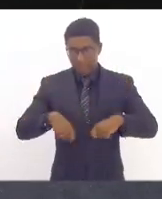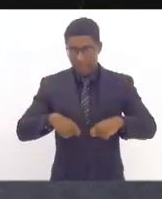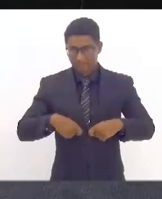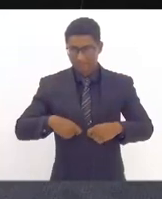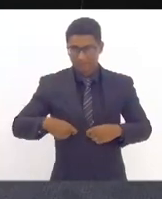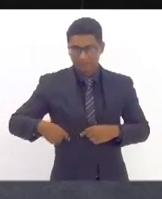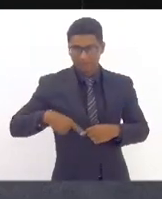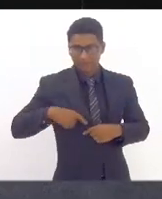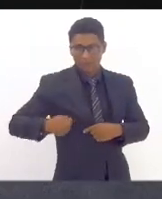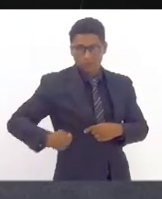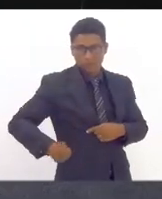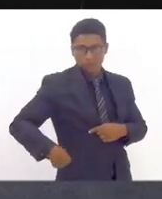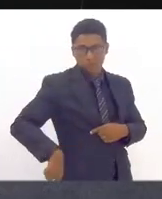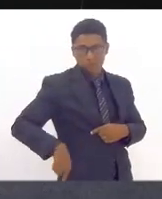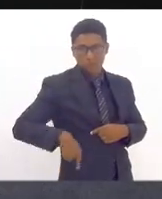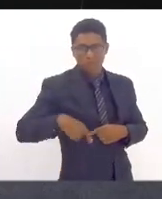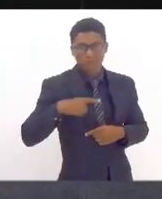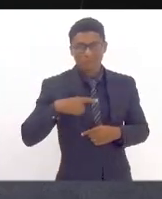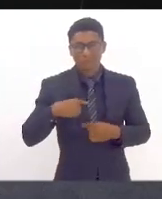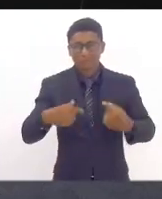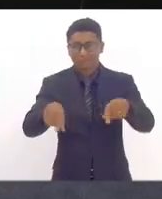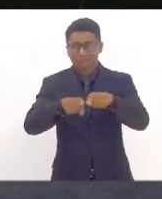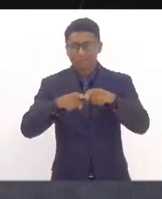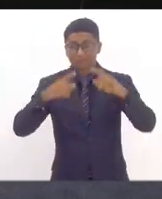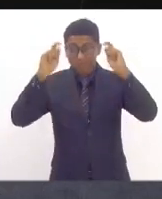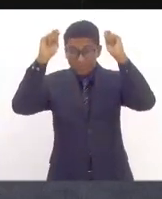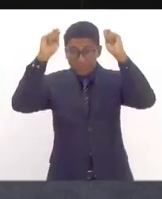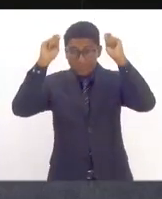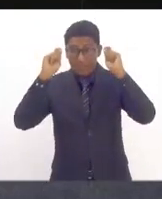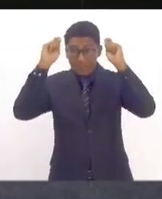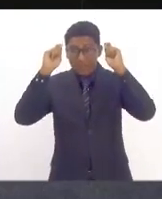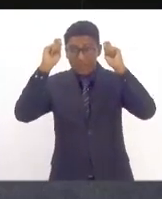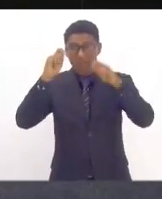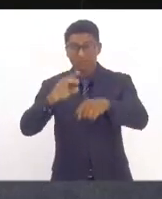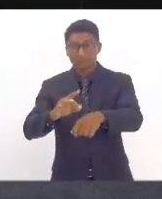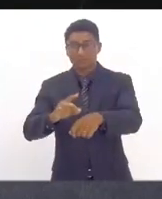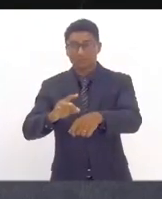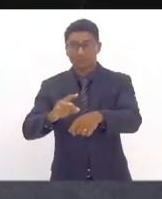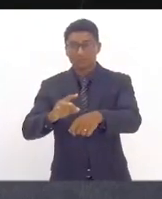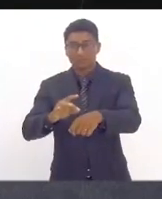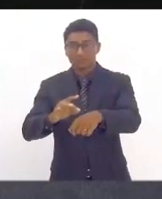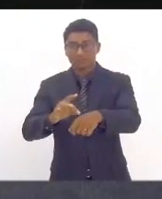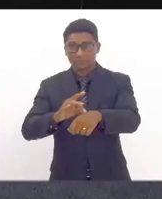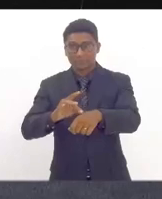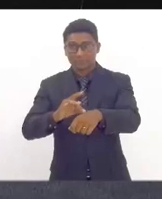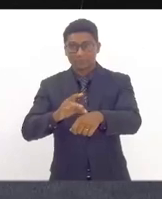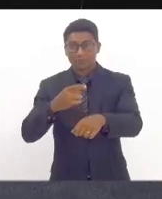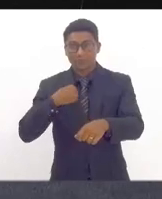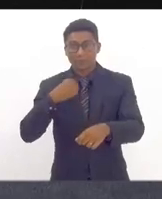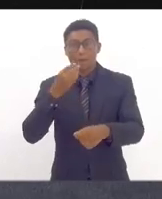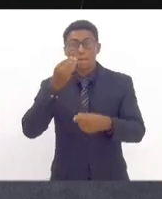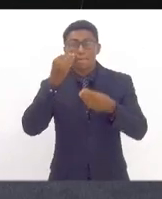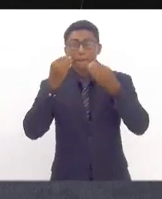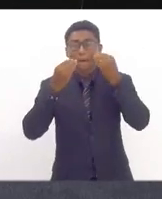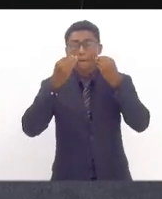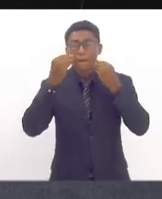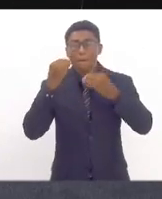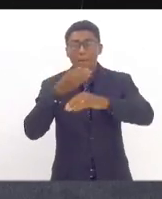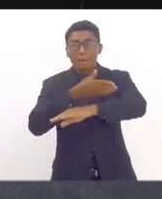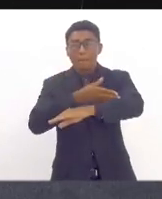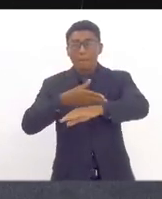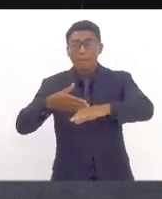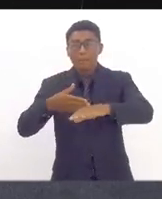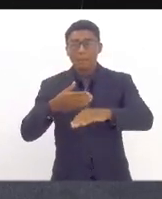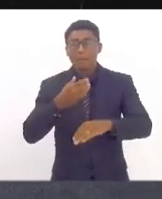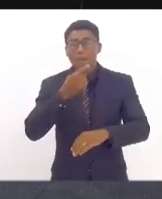rabinho tipo do pinguim e o chapéu o chapéu coco preto e eu uso maquiagem branquinha de no debaixo